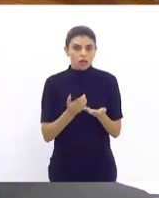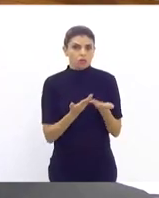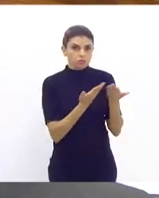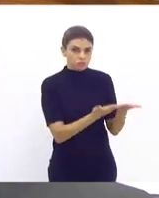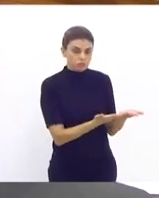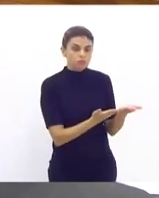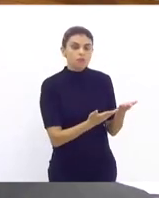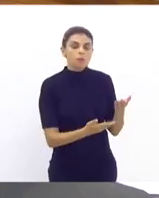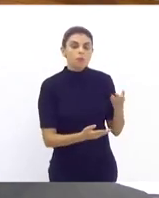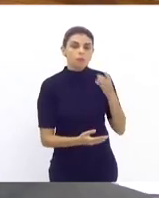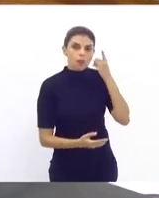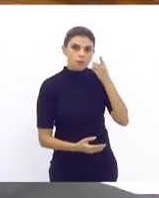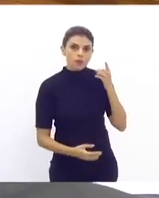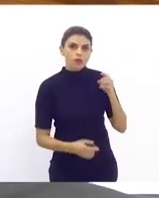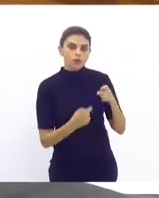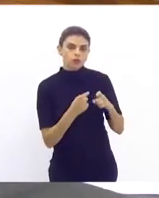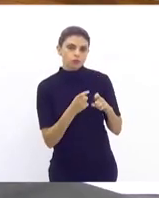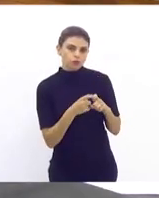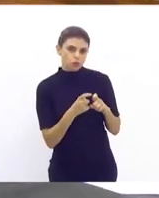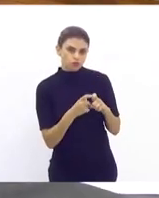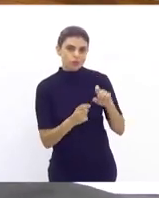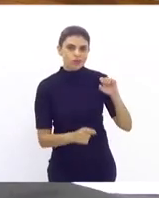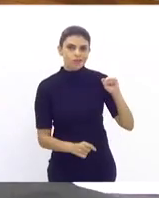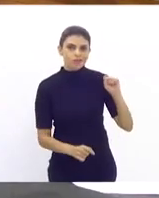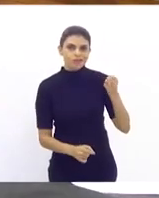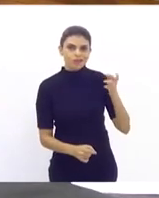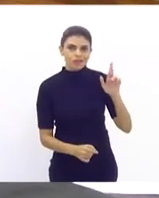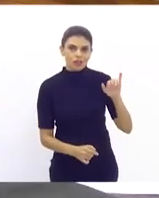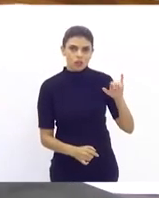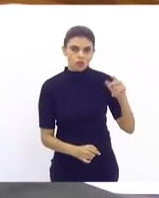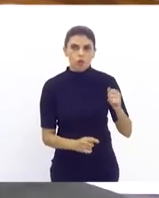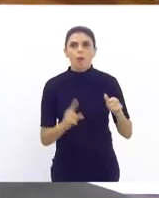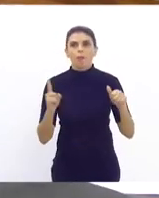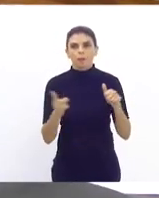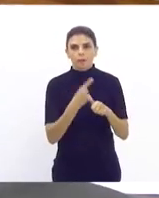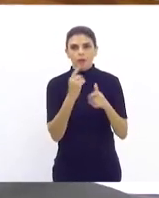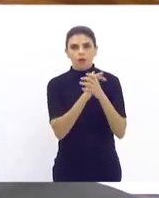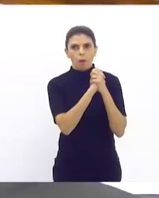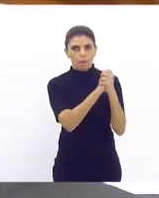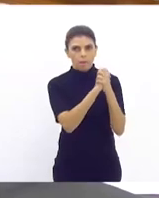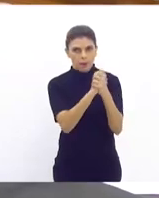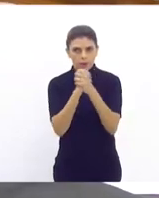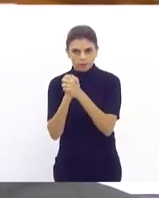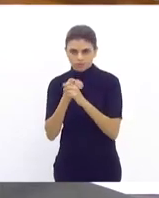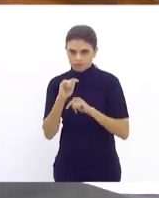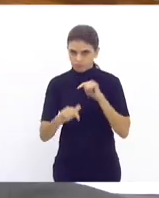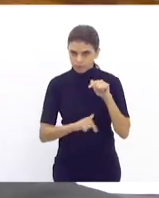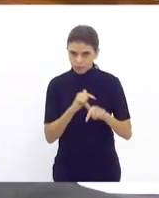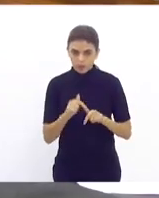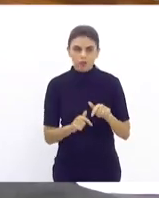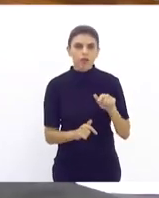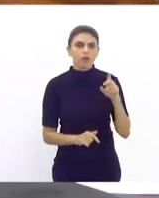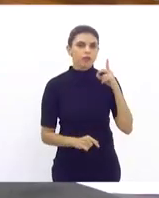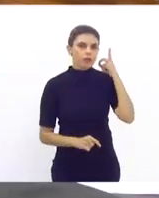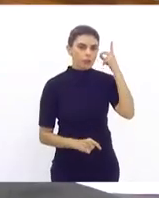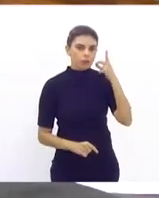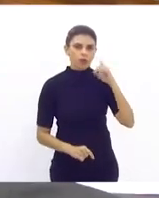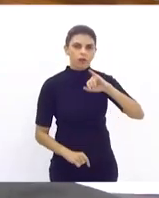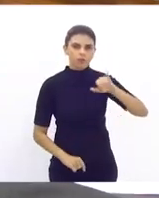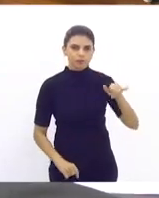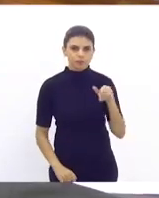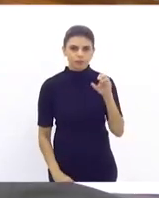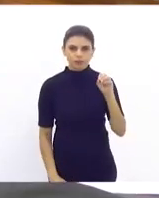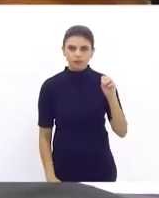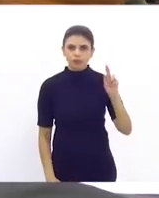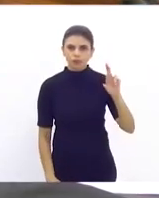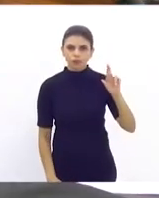Serginho ainda para discutir. Senhor presidente, primeiro, parabenizando a iniciativa do deputado Jorge Felipe,